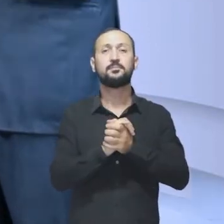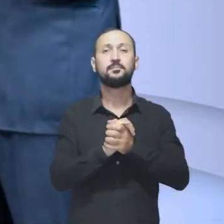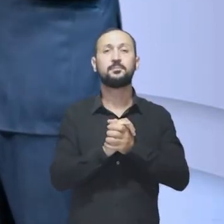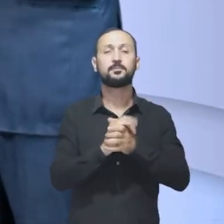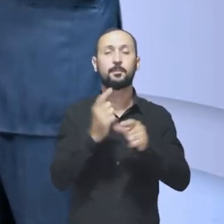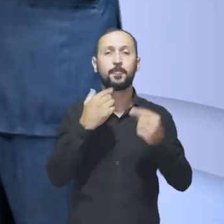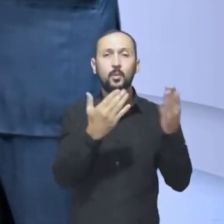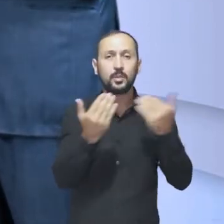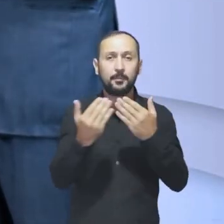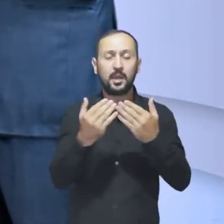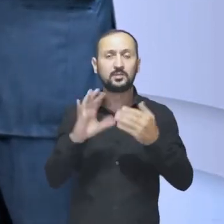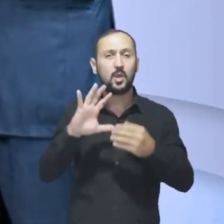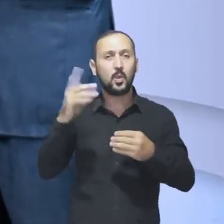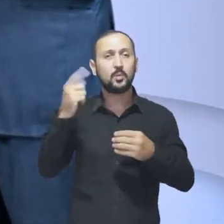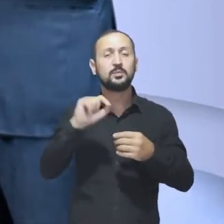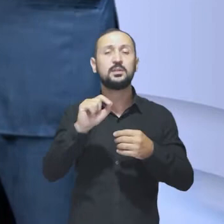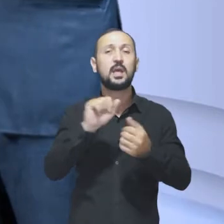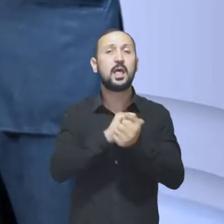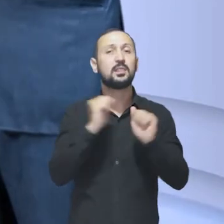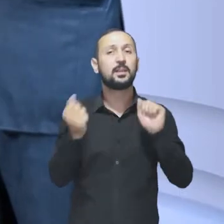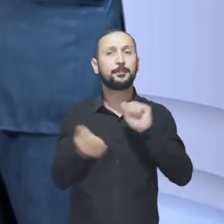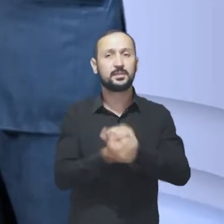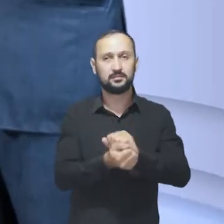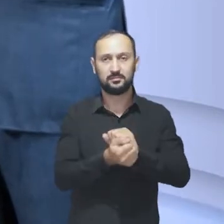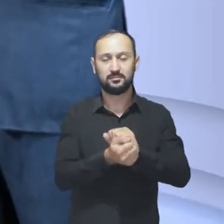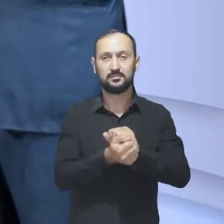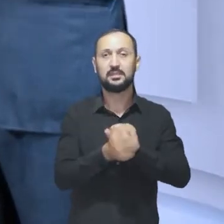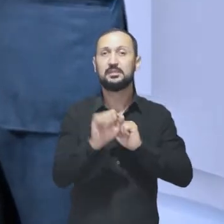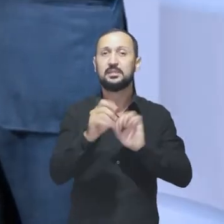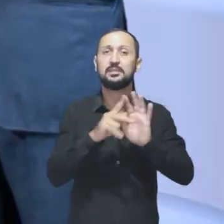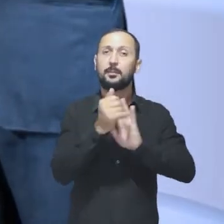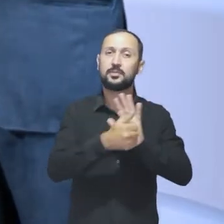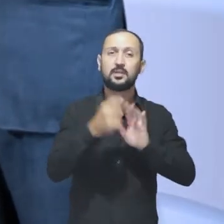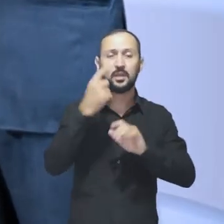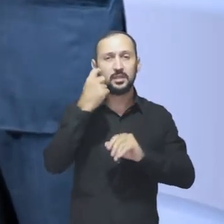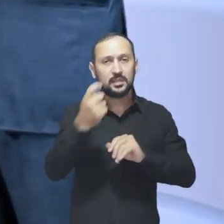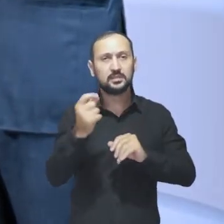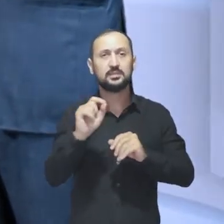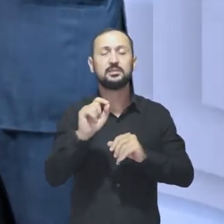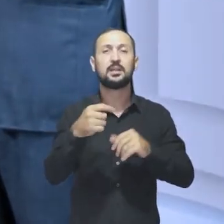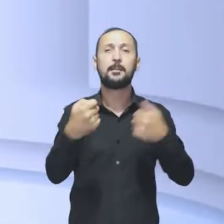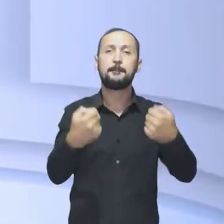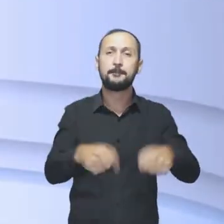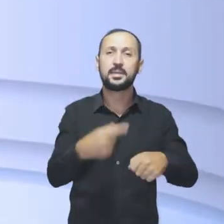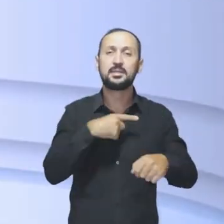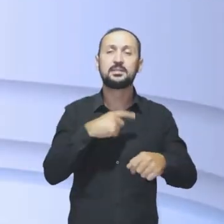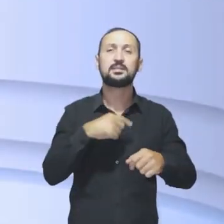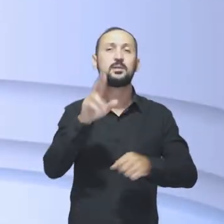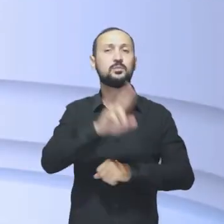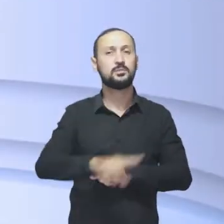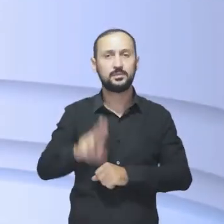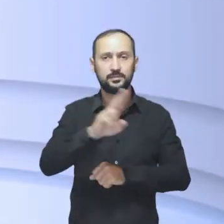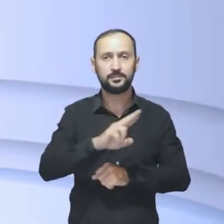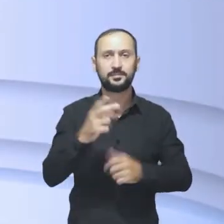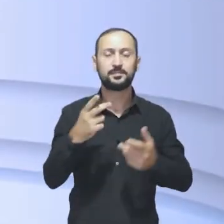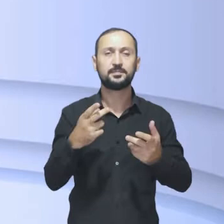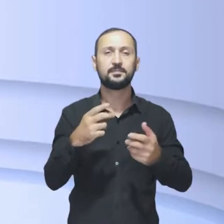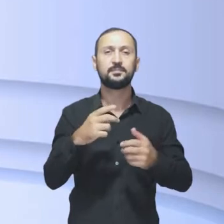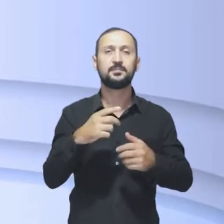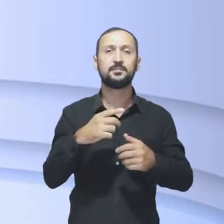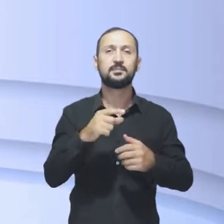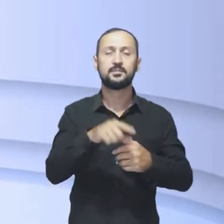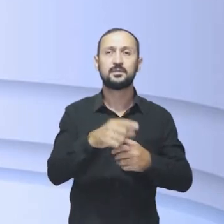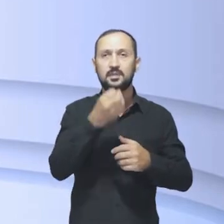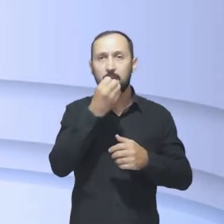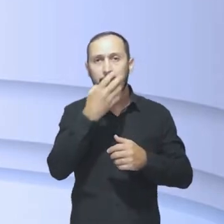ruim para a sociedade. Então, essas comissões que são, como disse, temáticas, então, a depender